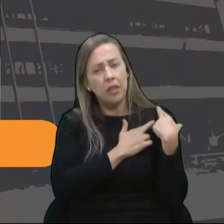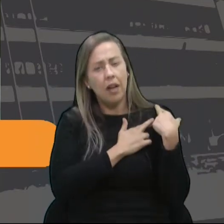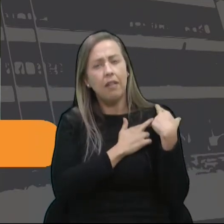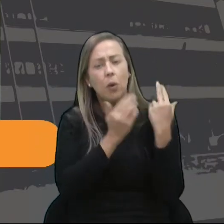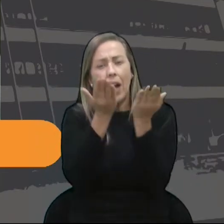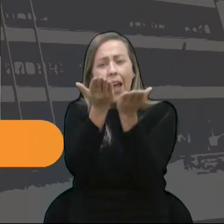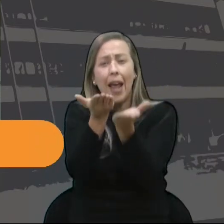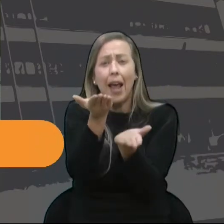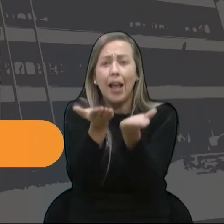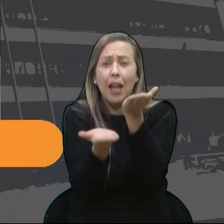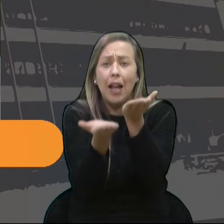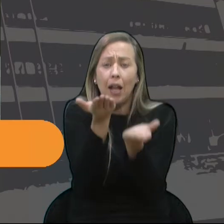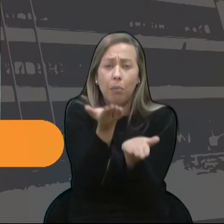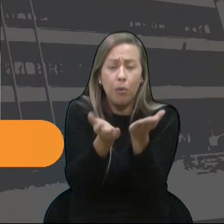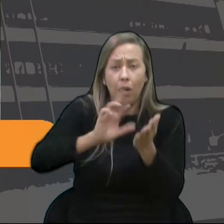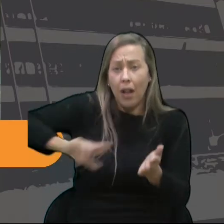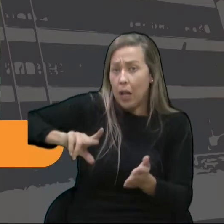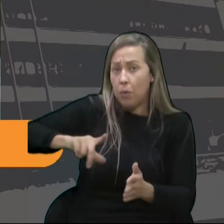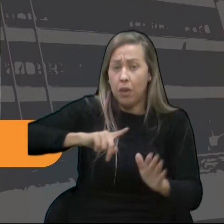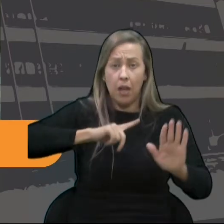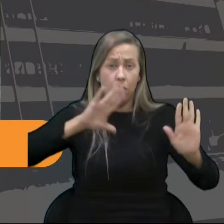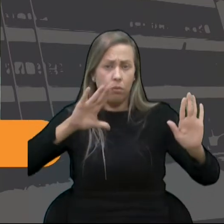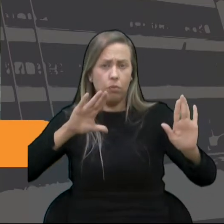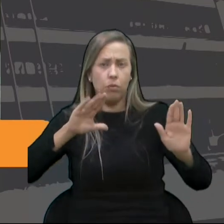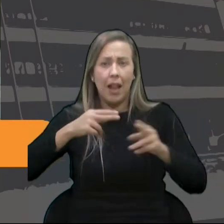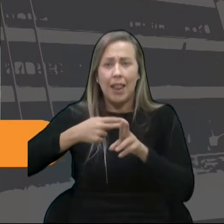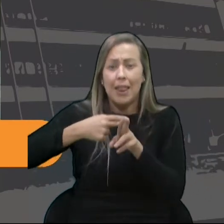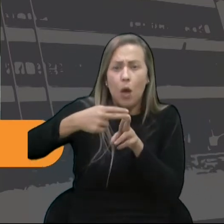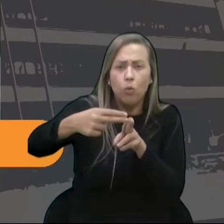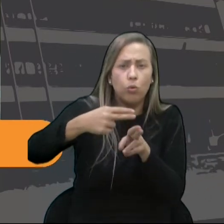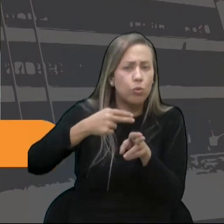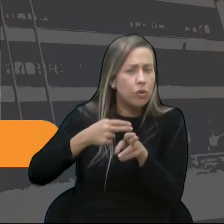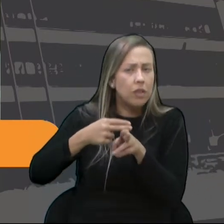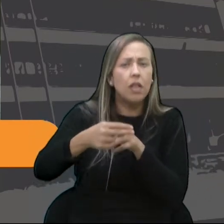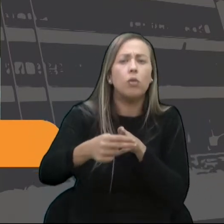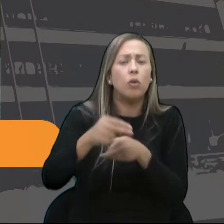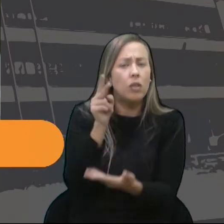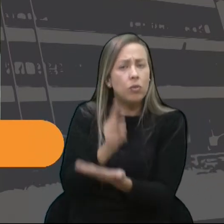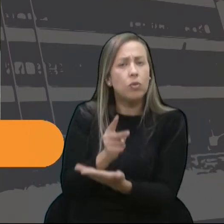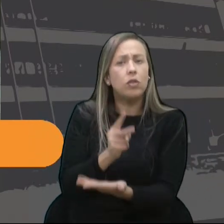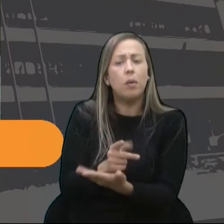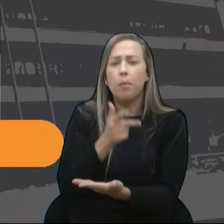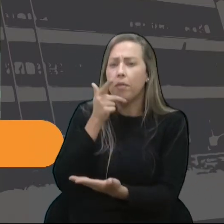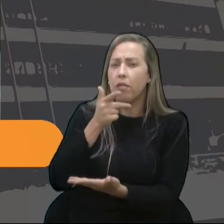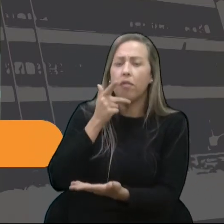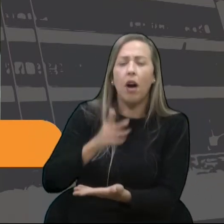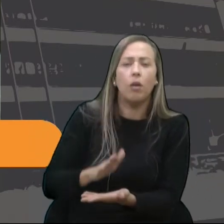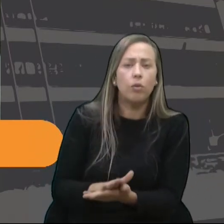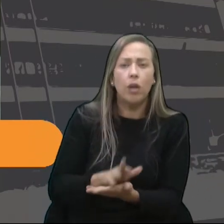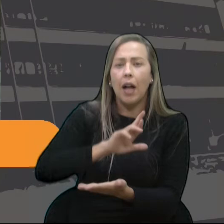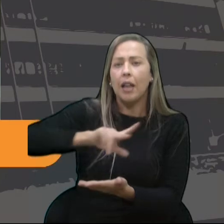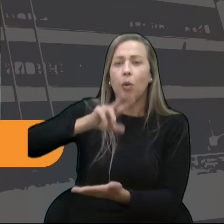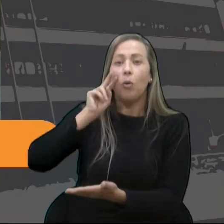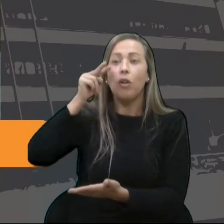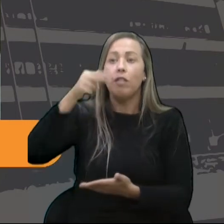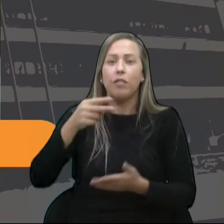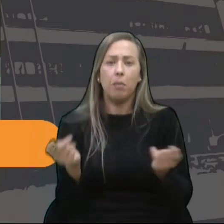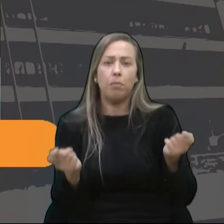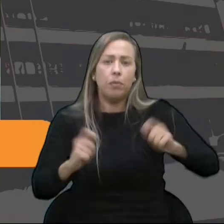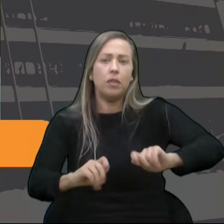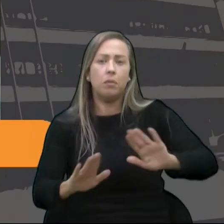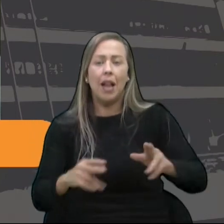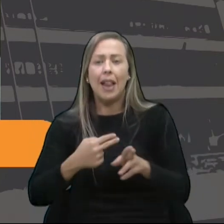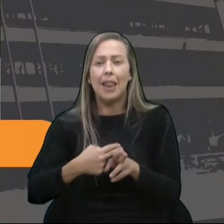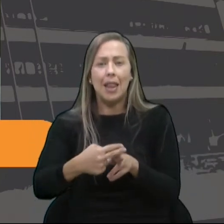equilibrada, né? Não neutra. Desde o início aqui eu falei que não via essa possibilidade